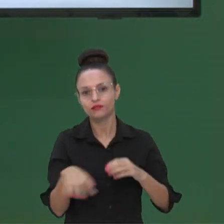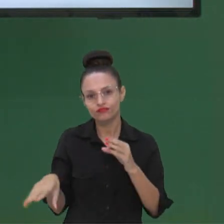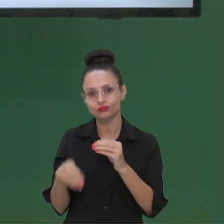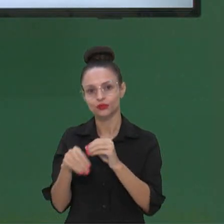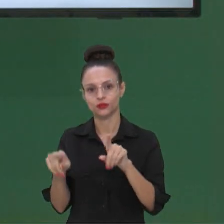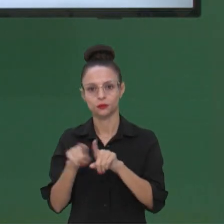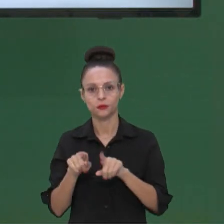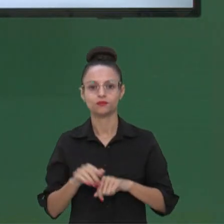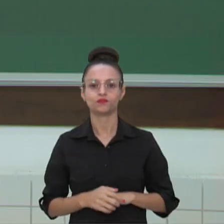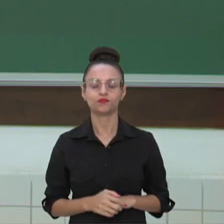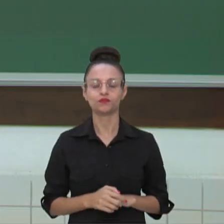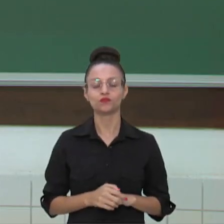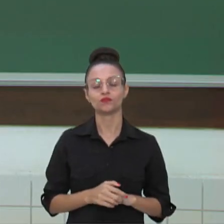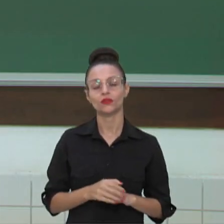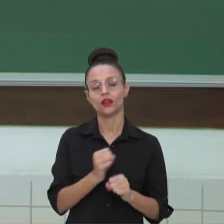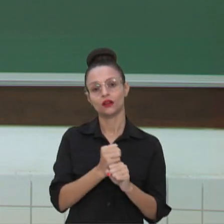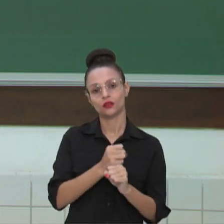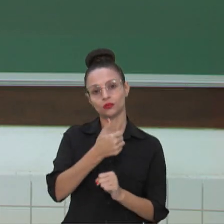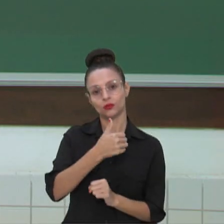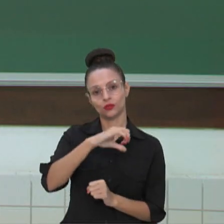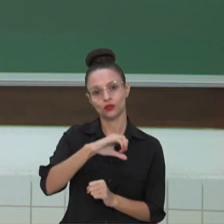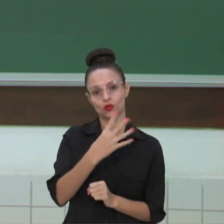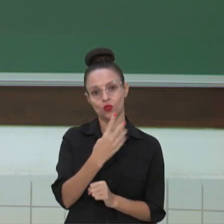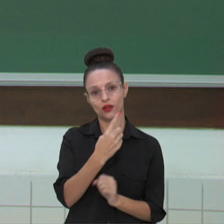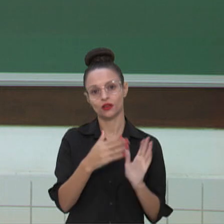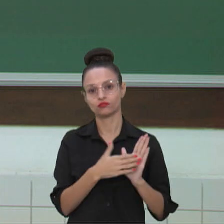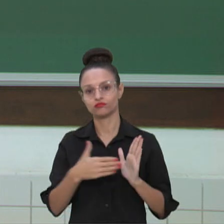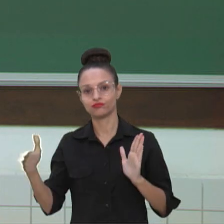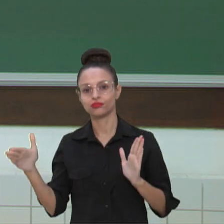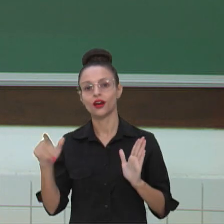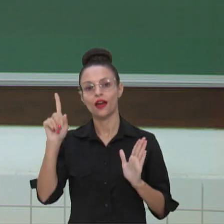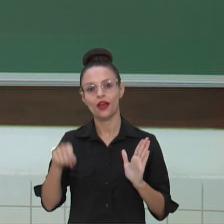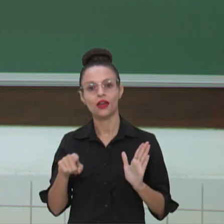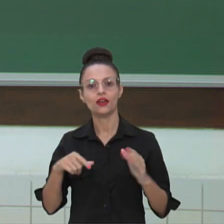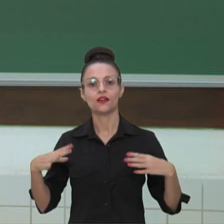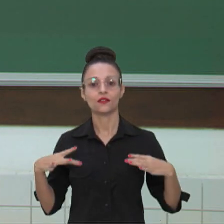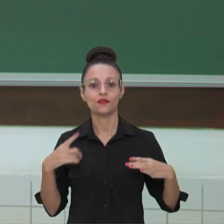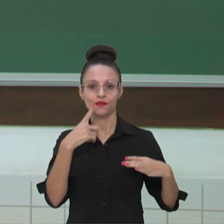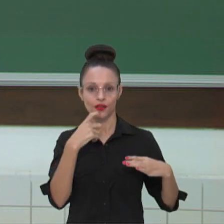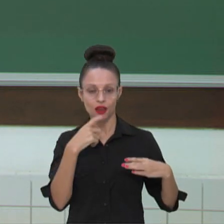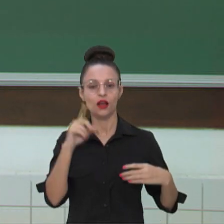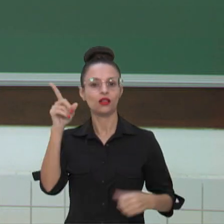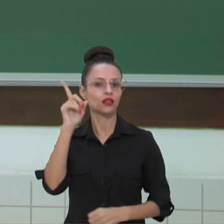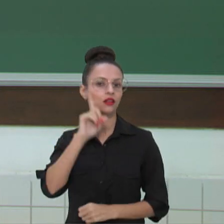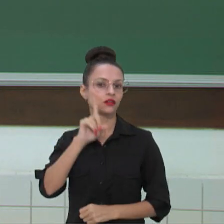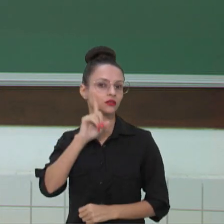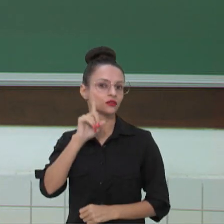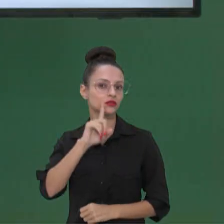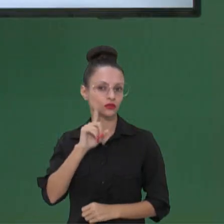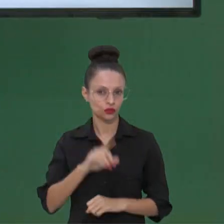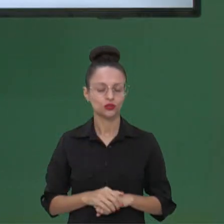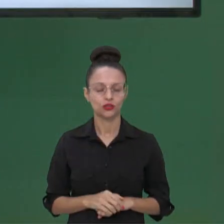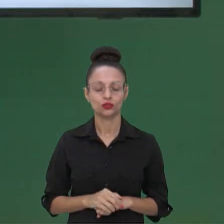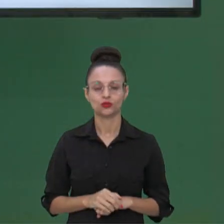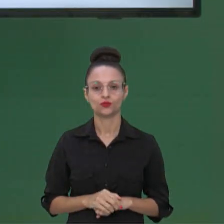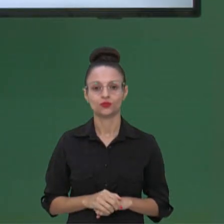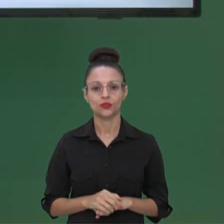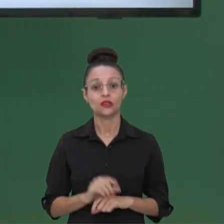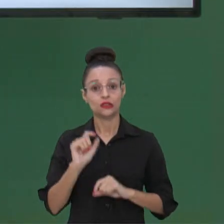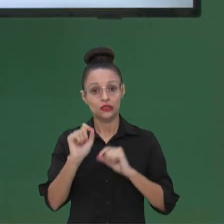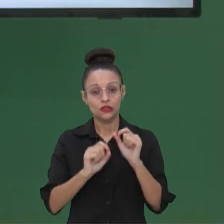Desde 1941 é feriado nos Estados Unidos, essa data votada pelo Senado. Em